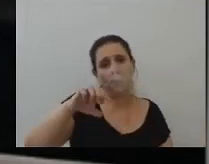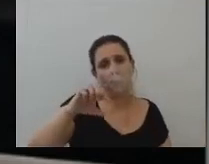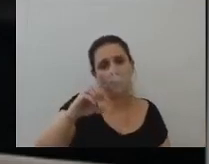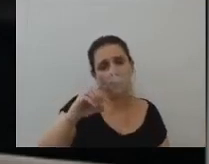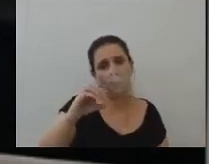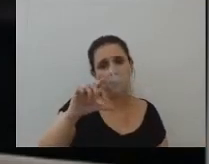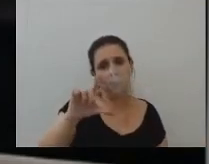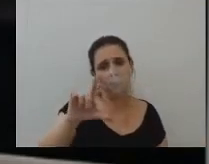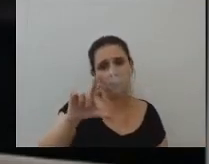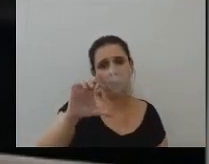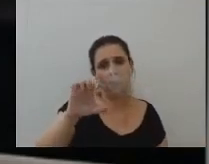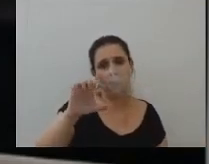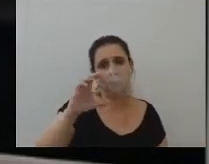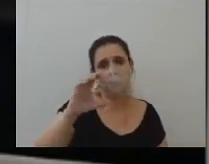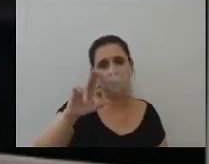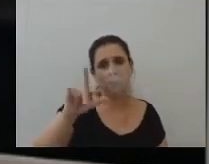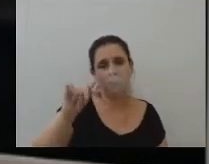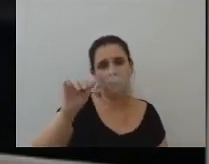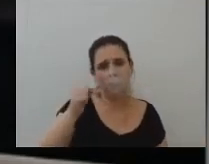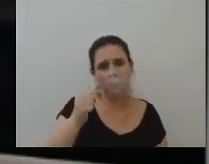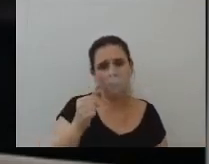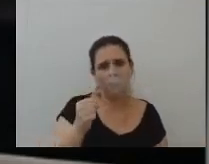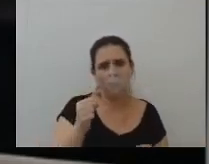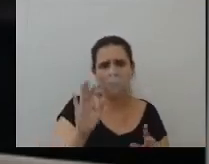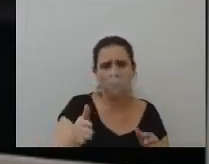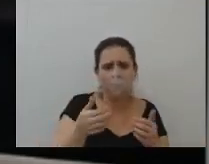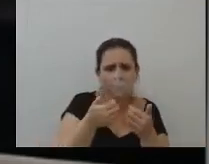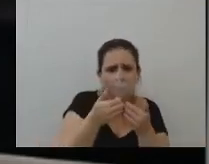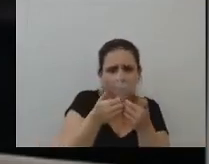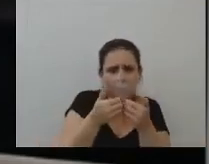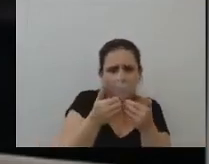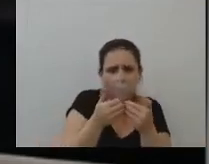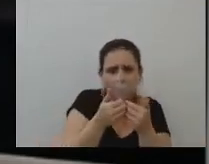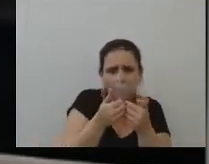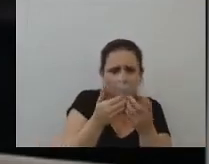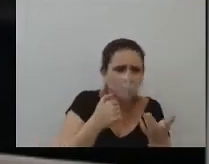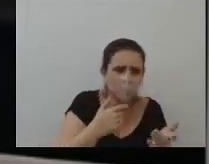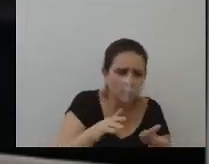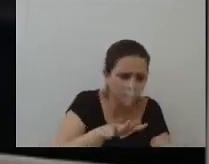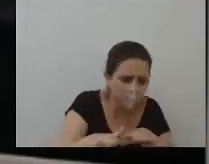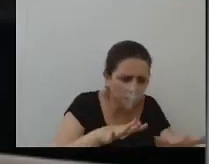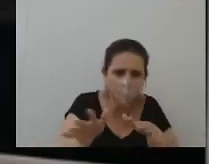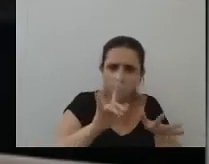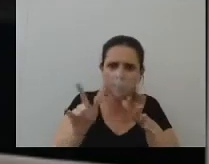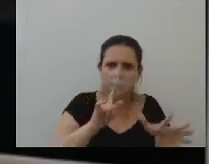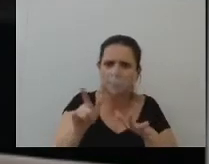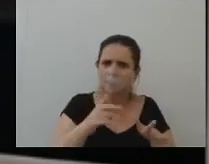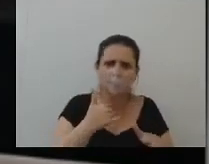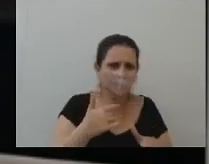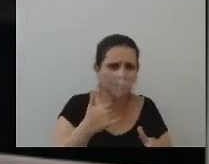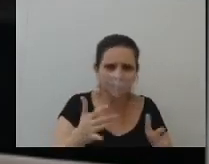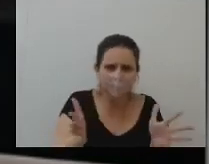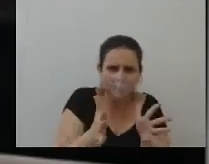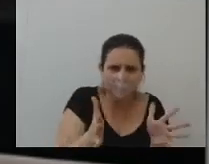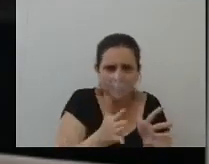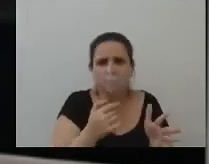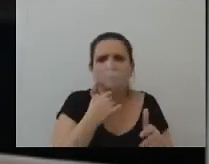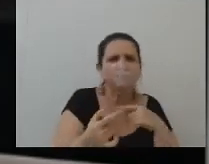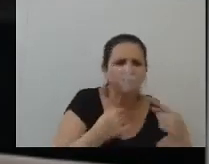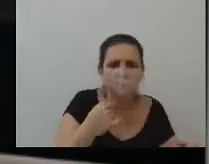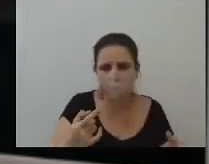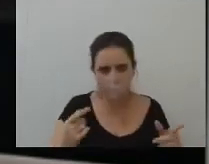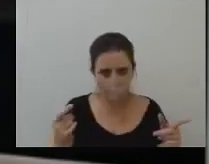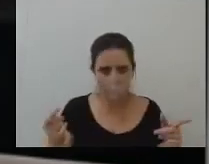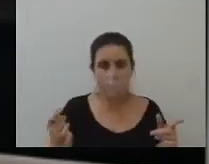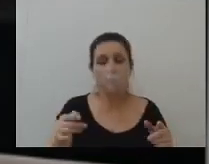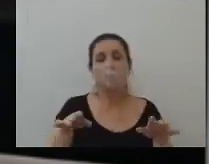que elas dizem já estamos perto demais. E elas resistem a se aproximar mais do que elas já estão próximas.